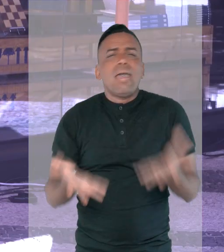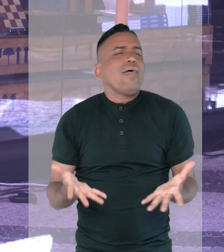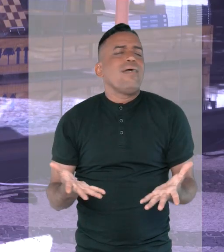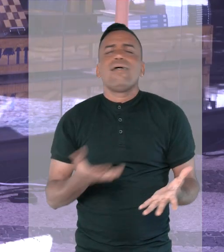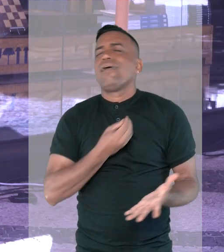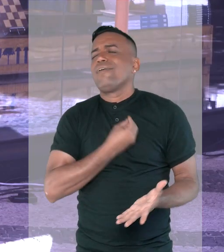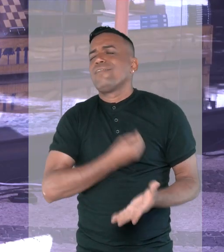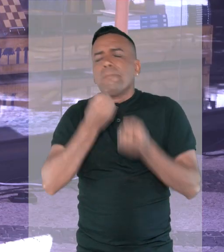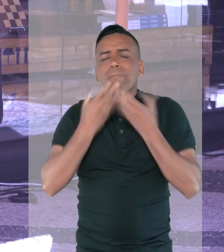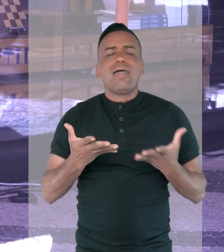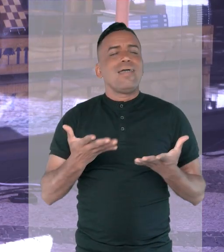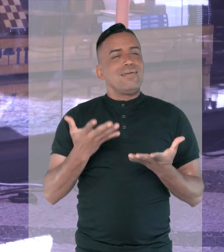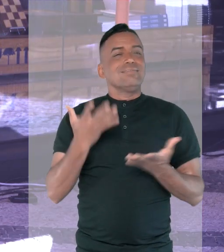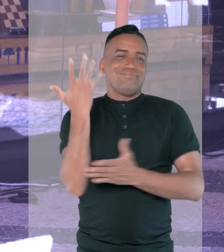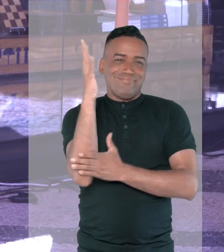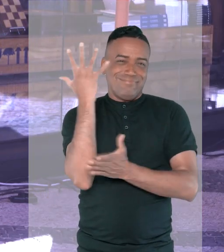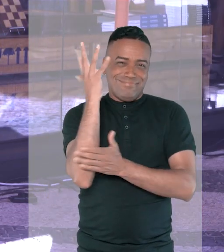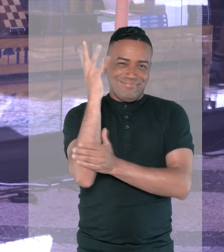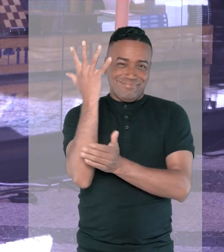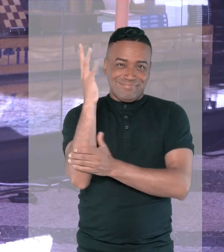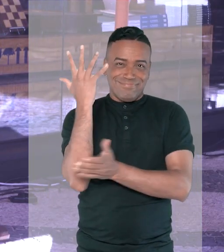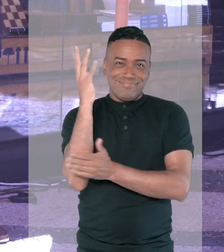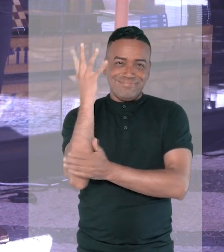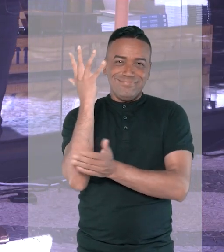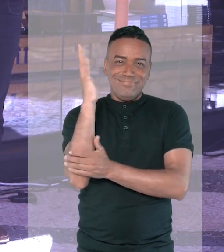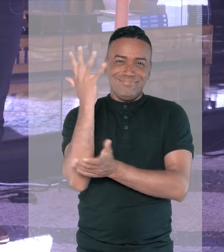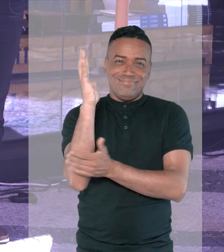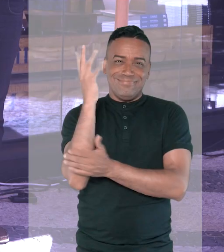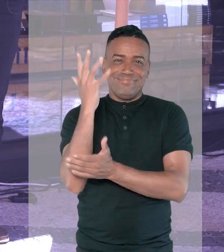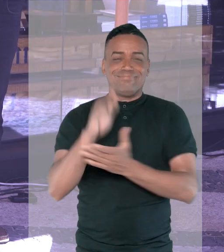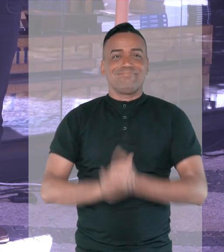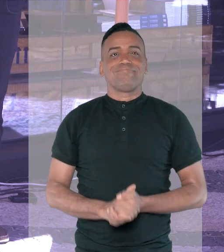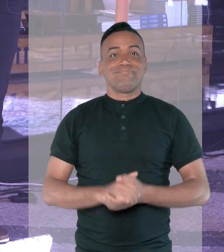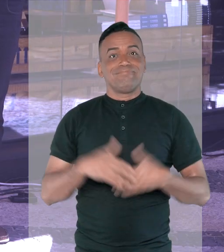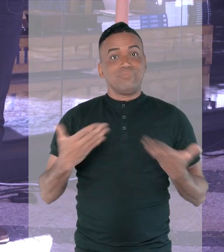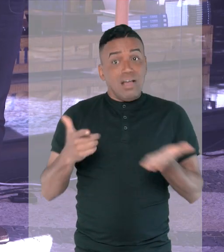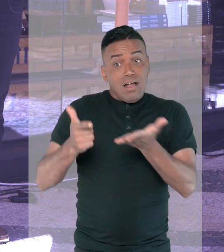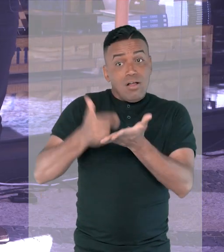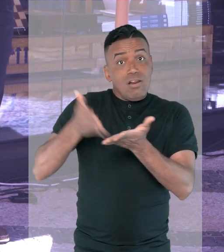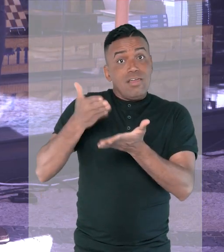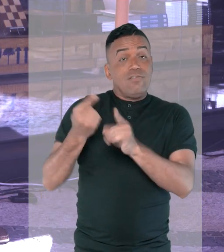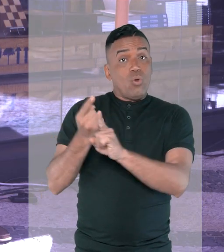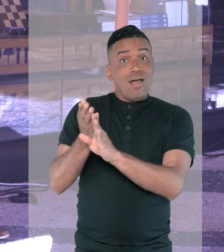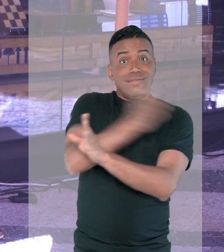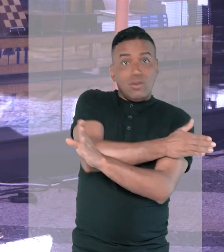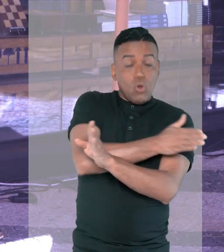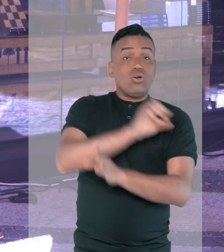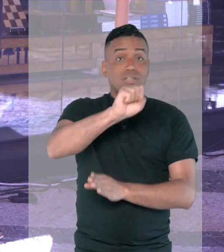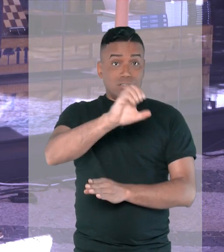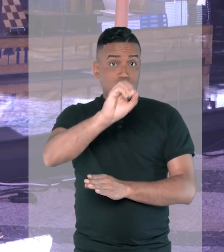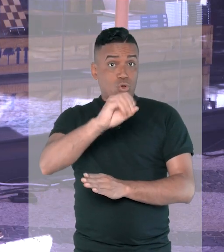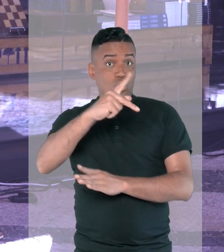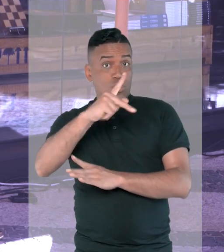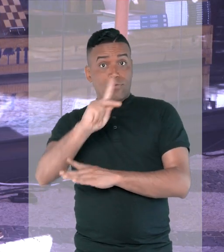bem. É isso, gente. Obrigada. A produtora Tereza Borges se dirige ao microfone. Gente,